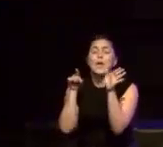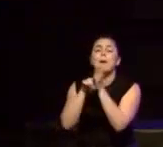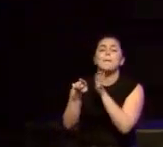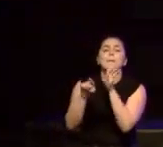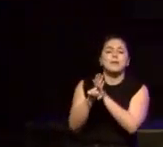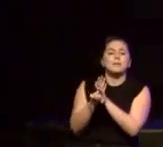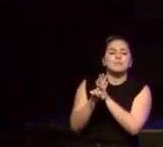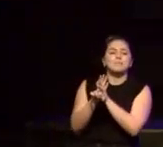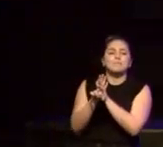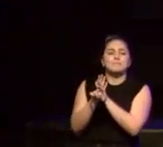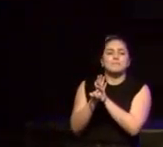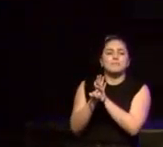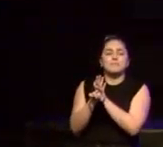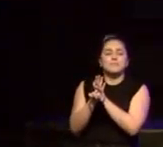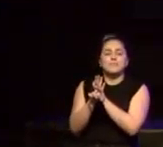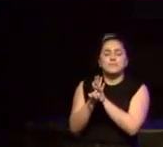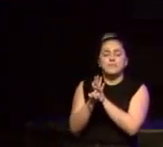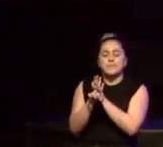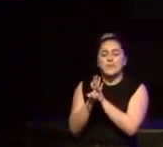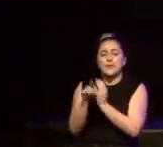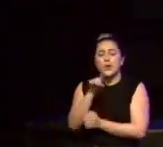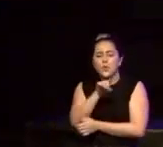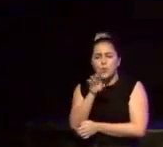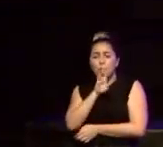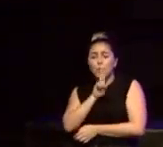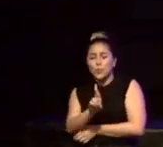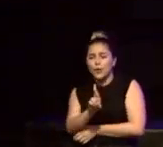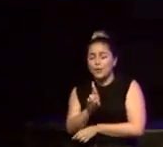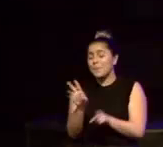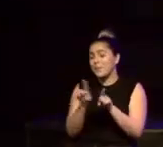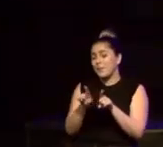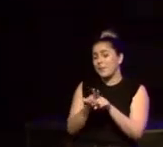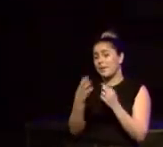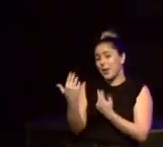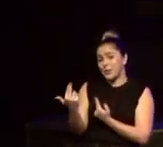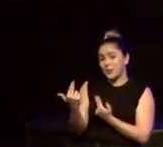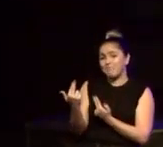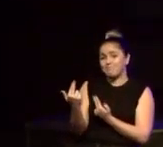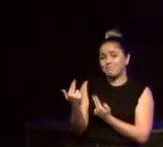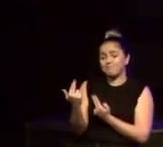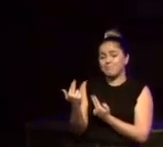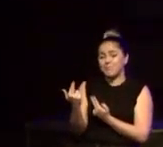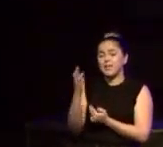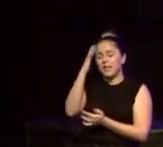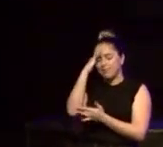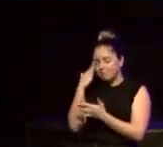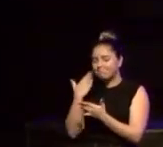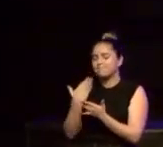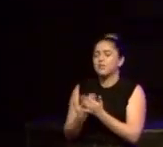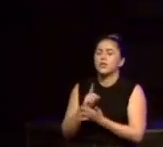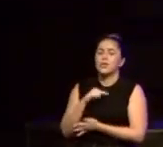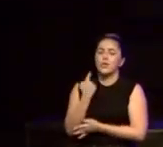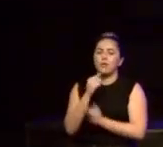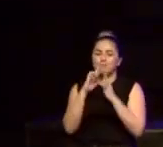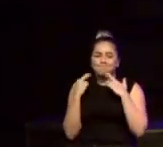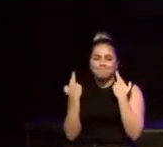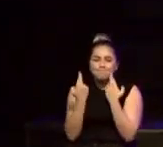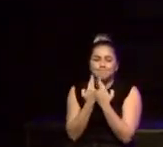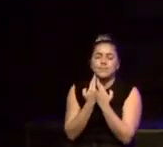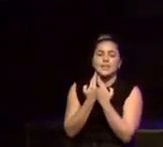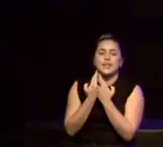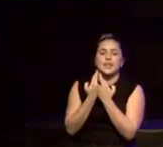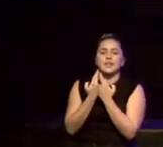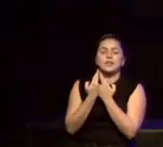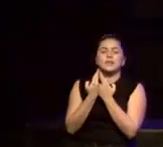importante. E será que é para você? Será que você responde da mesma maneira que eles? Eu creio que quando nós congregamos, nós cumprimos o nosso papel